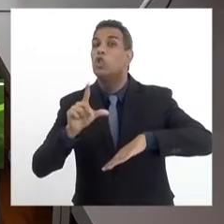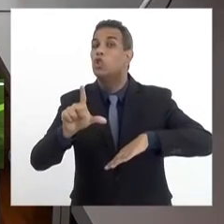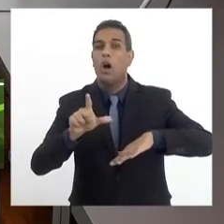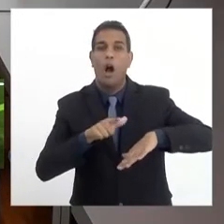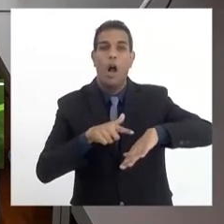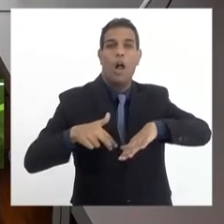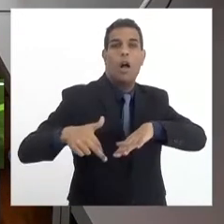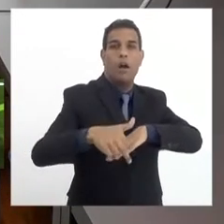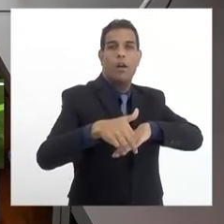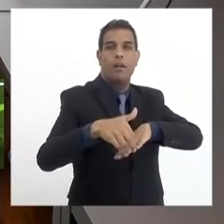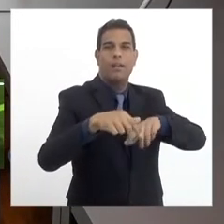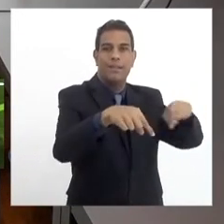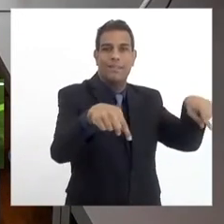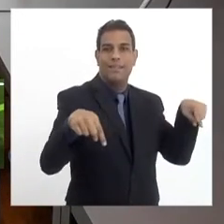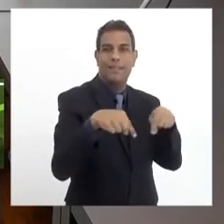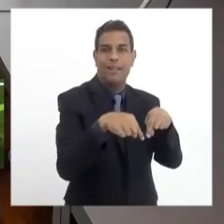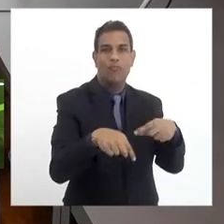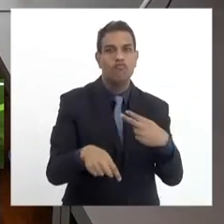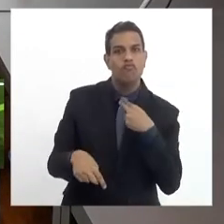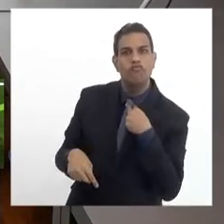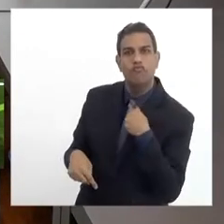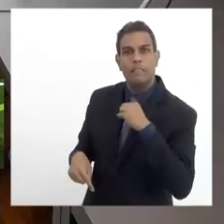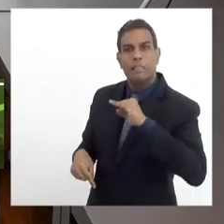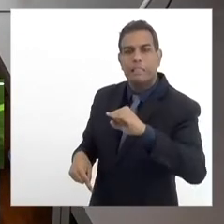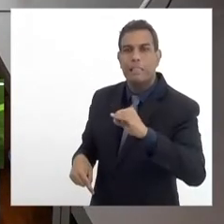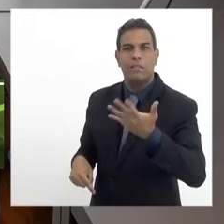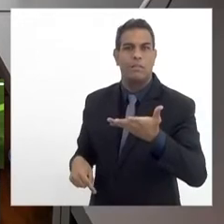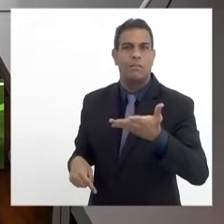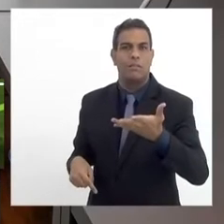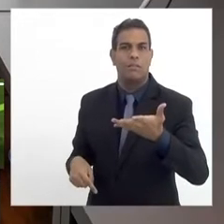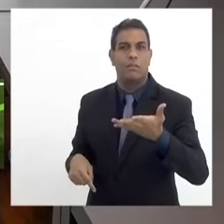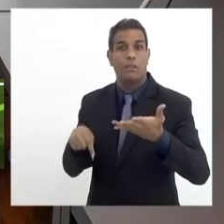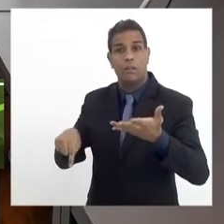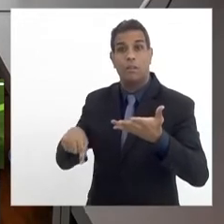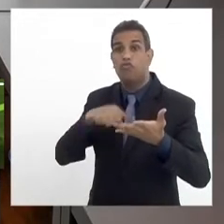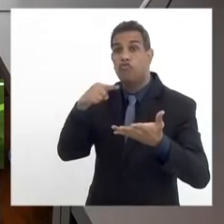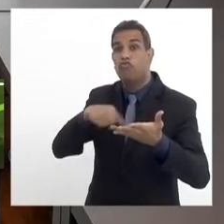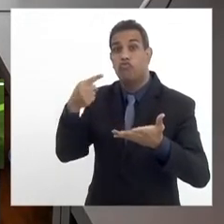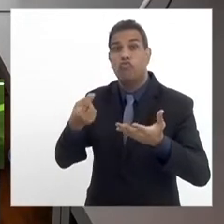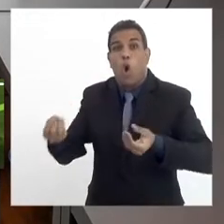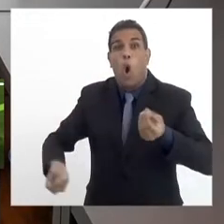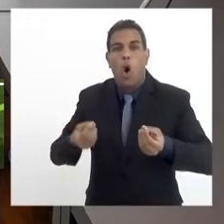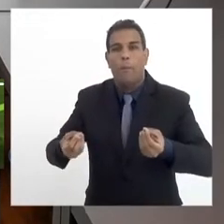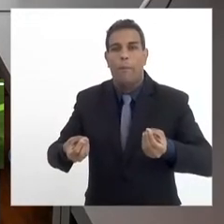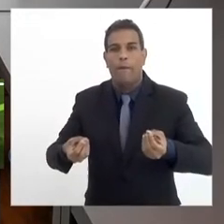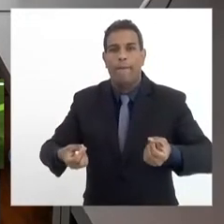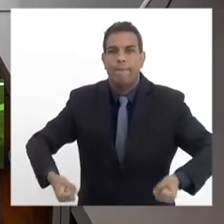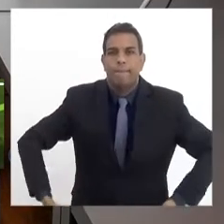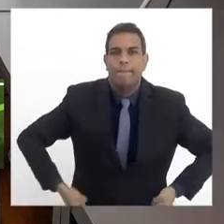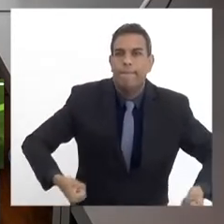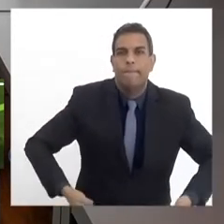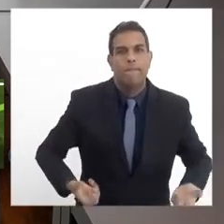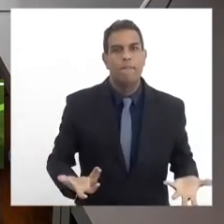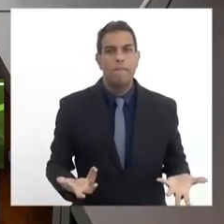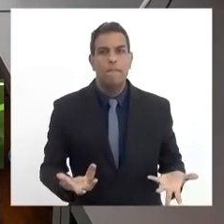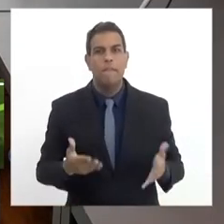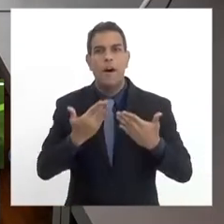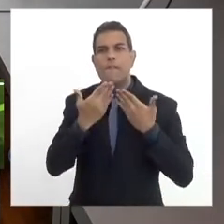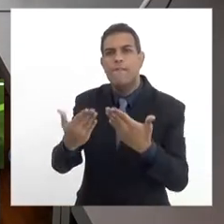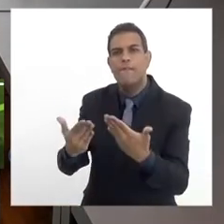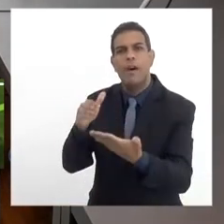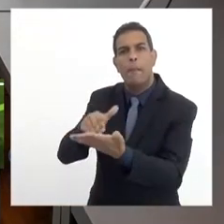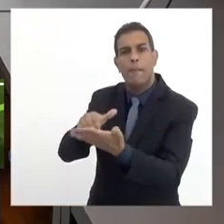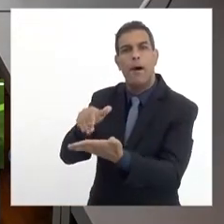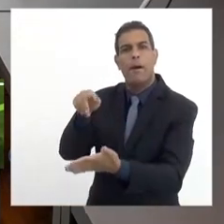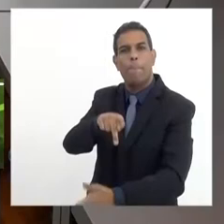escada. Ou seja, ele não podia assistir a aula. Excelente. Porque ele não conseguia subir a escada. E ele então disse ao professor, e aí fizeram